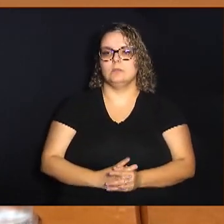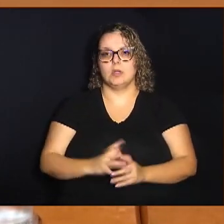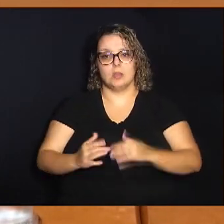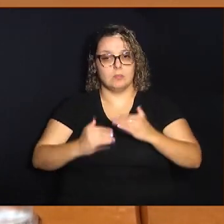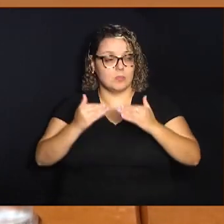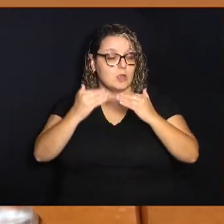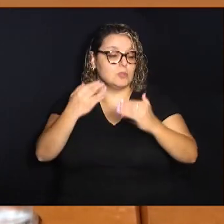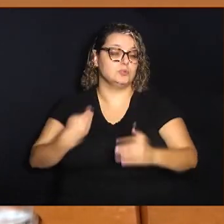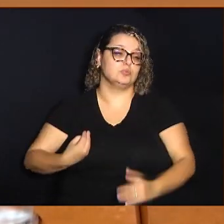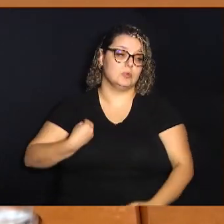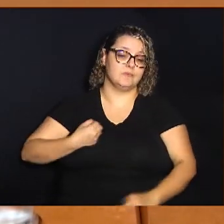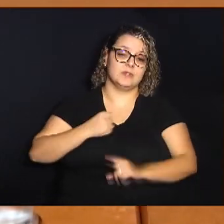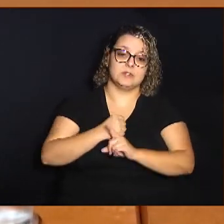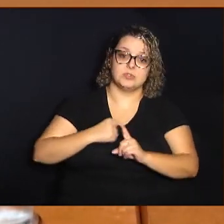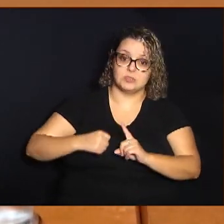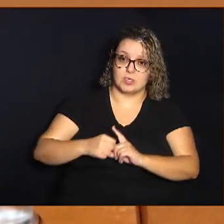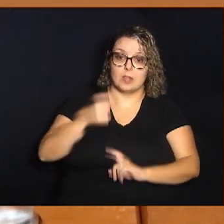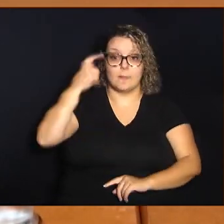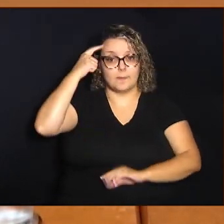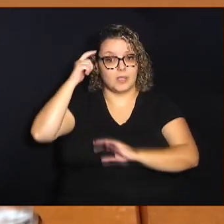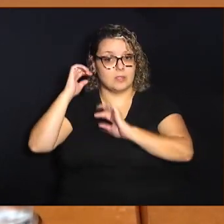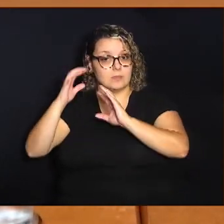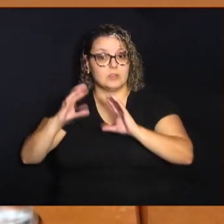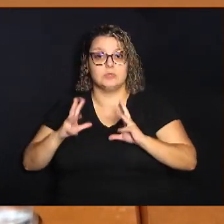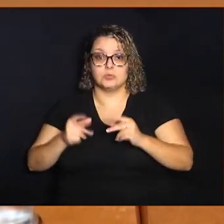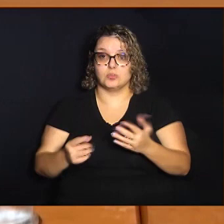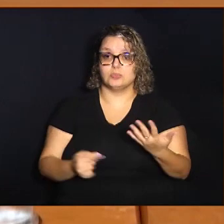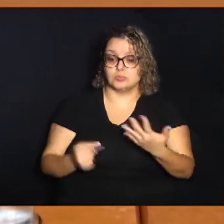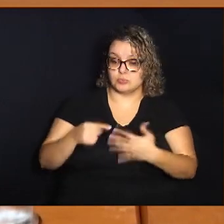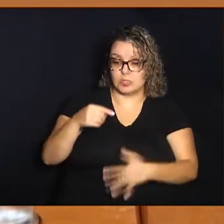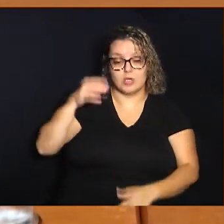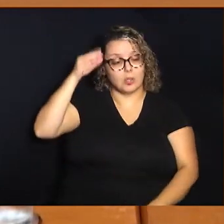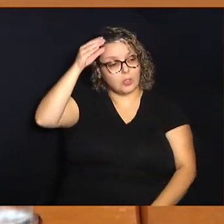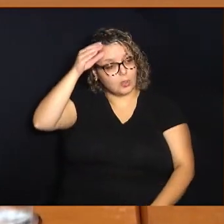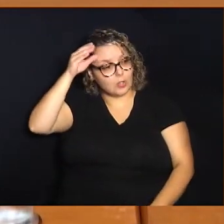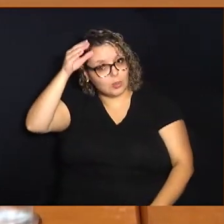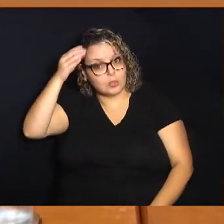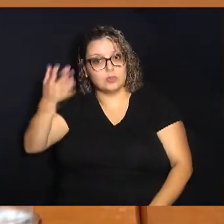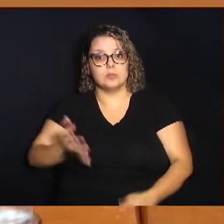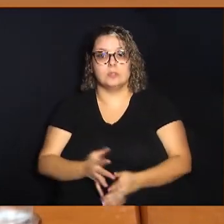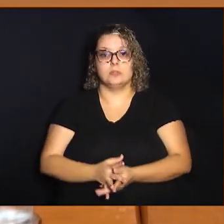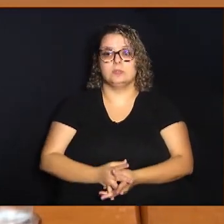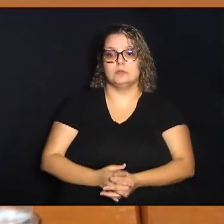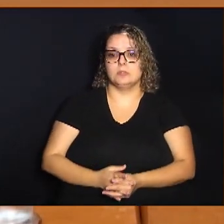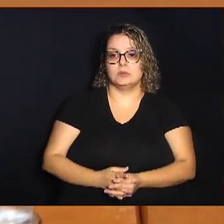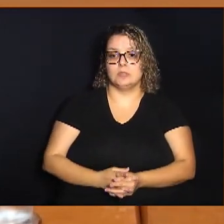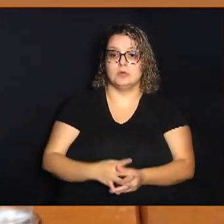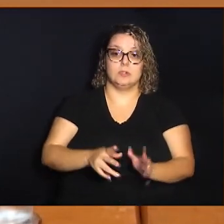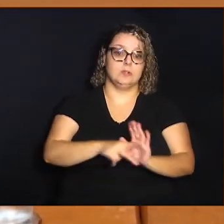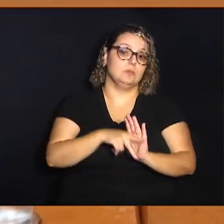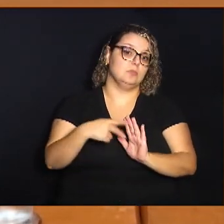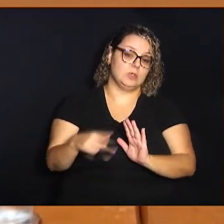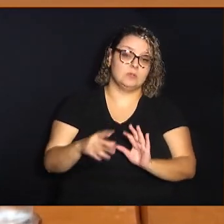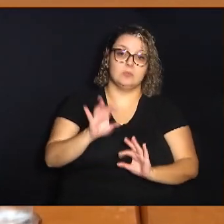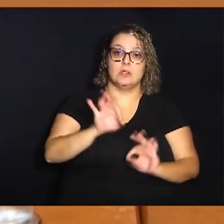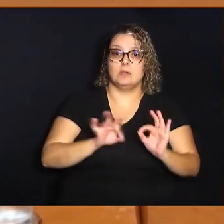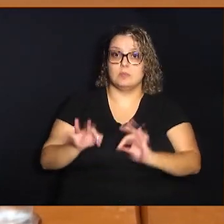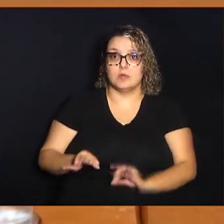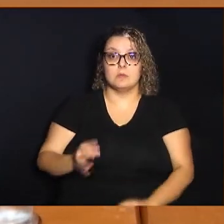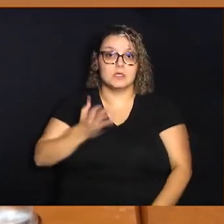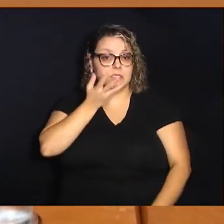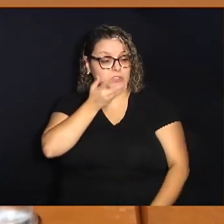vida em sociedade, pensando em todos os elementos cognitivos que vai pertencer a essa preparação dessa